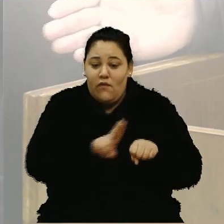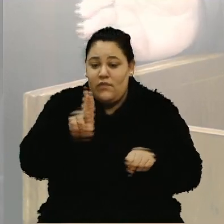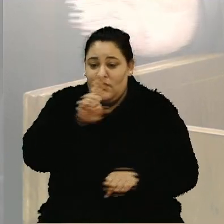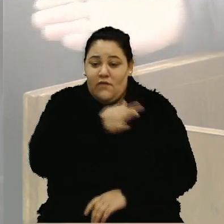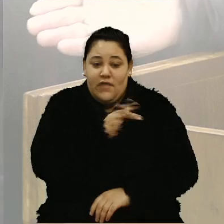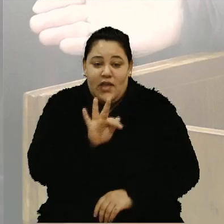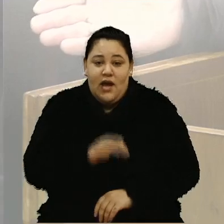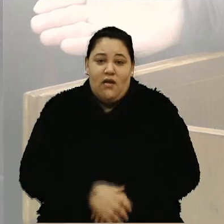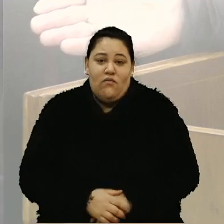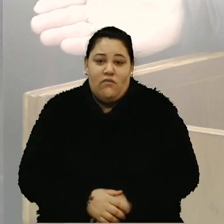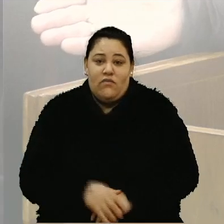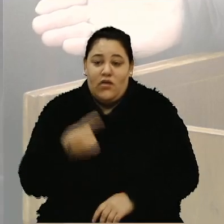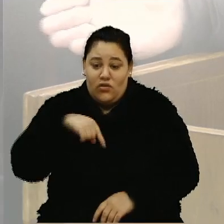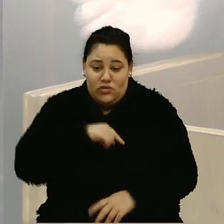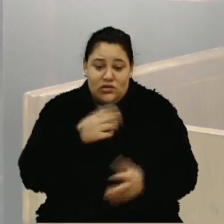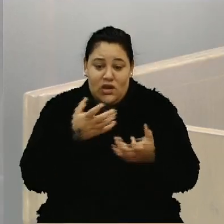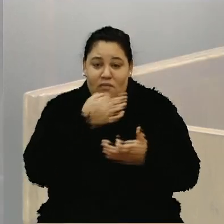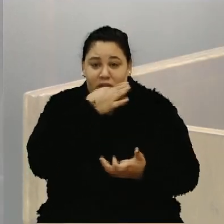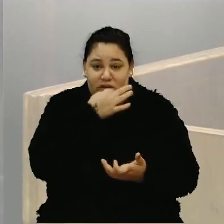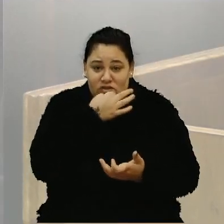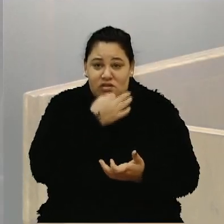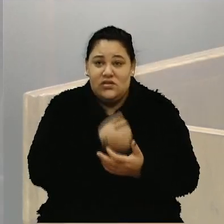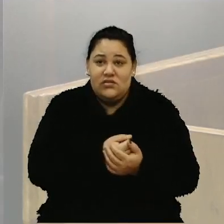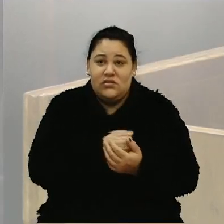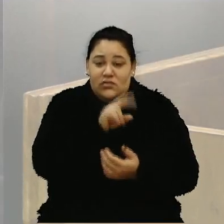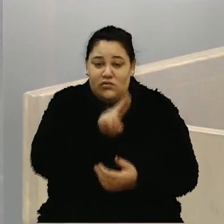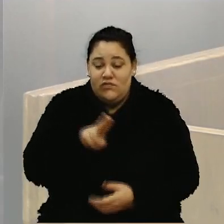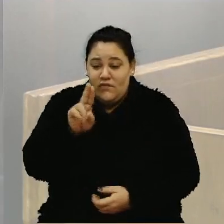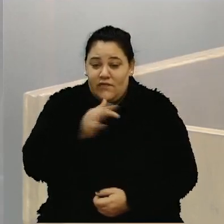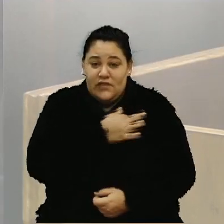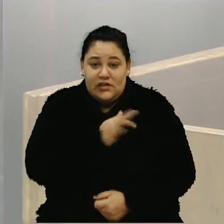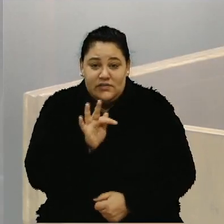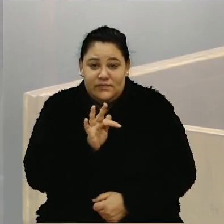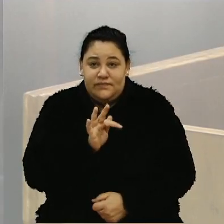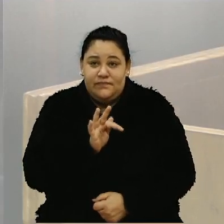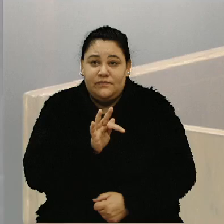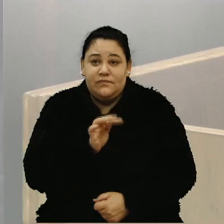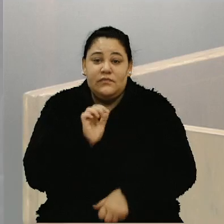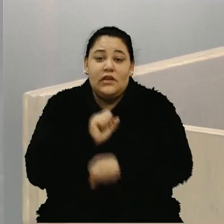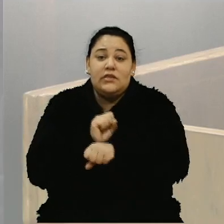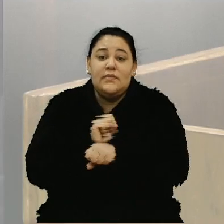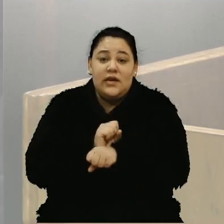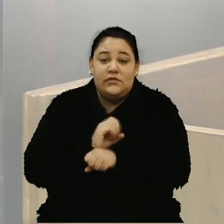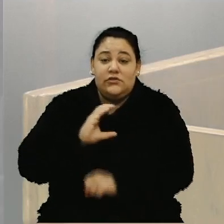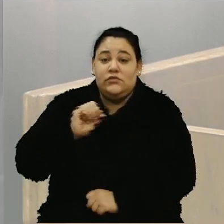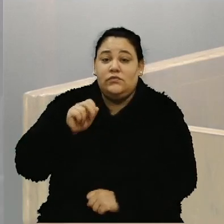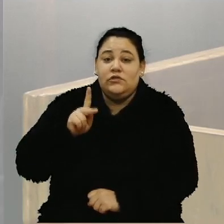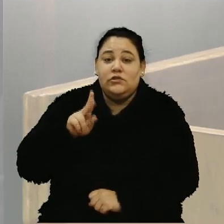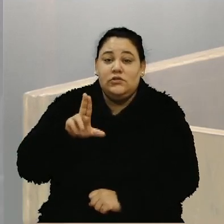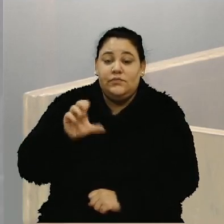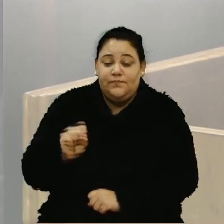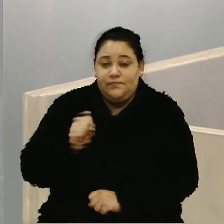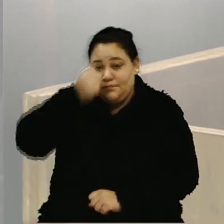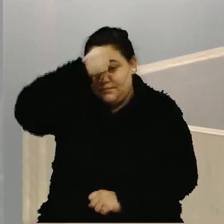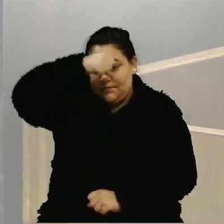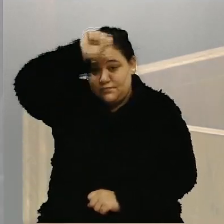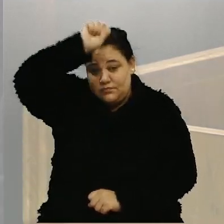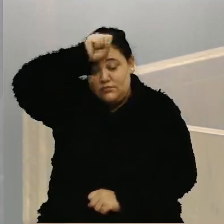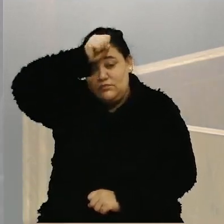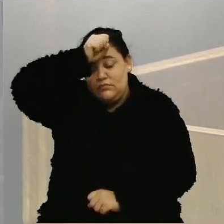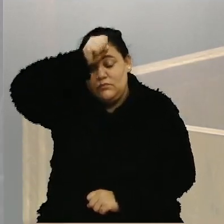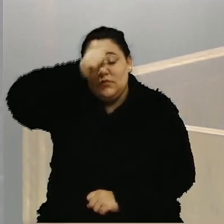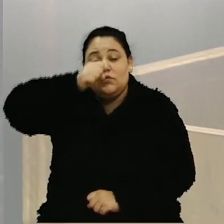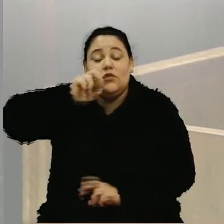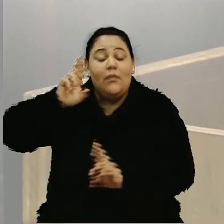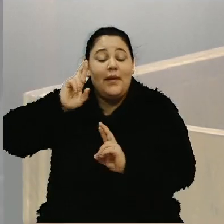Federal. E é o que nós queremos para Caxias, a Universidade Federal. Tomara que seja no Campus 8, tomara que venha, tomara